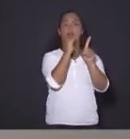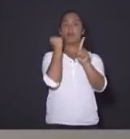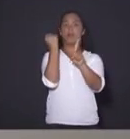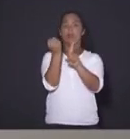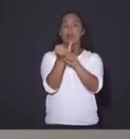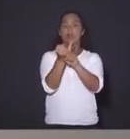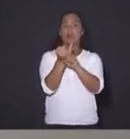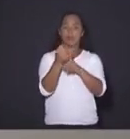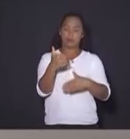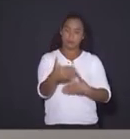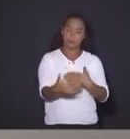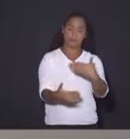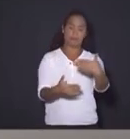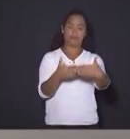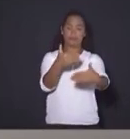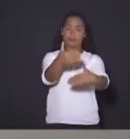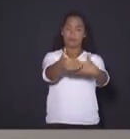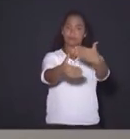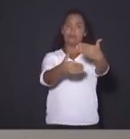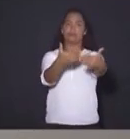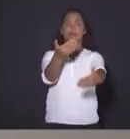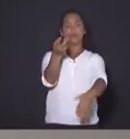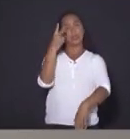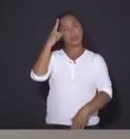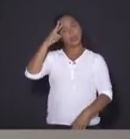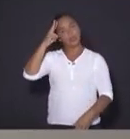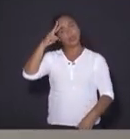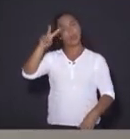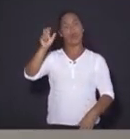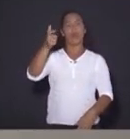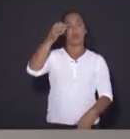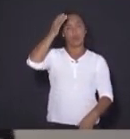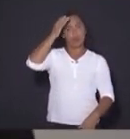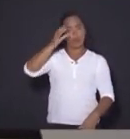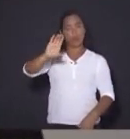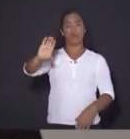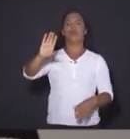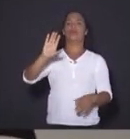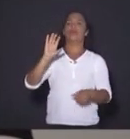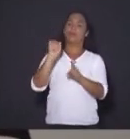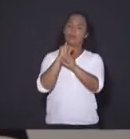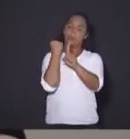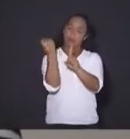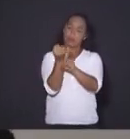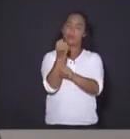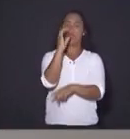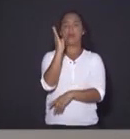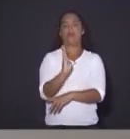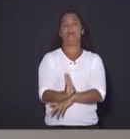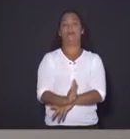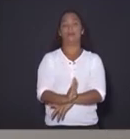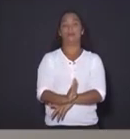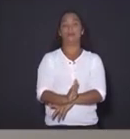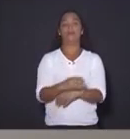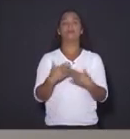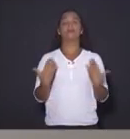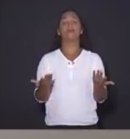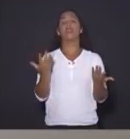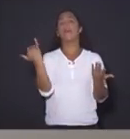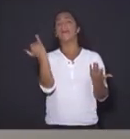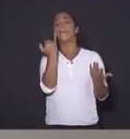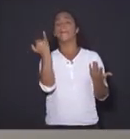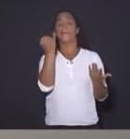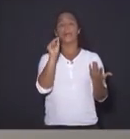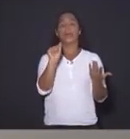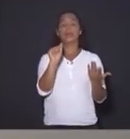na no processo histórico cultural social brasileiro e nas lutas sociais e o que isso é importante